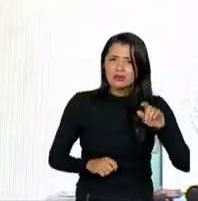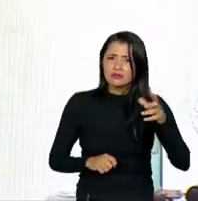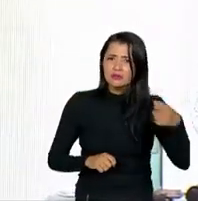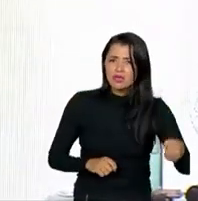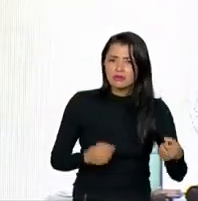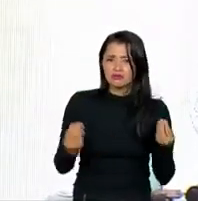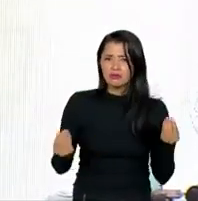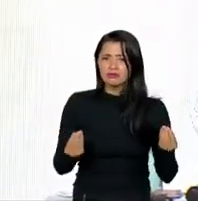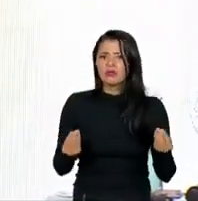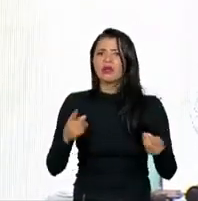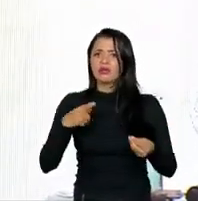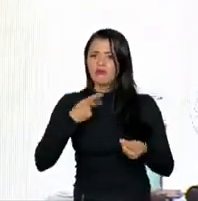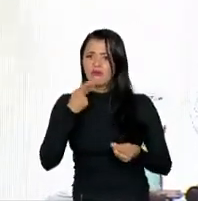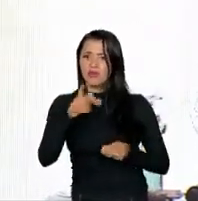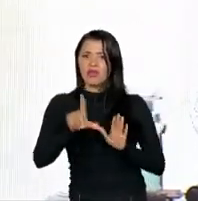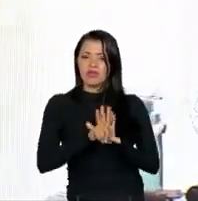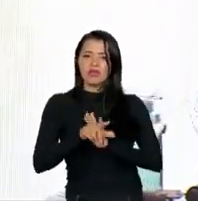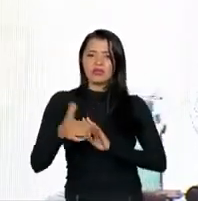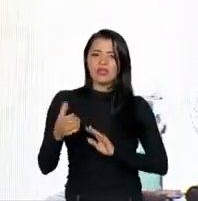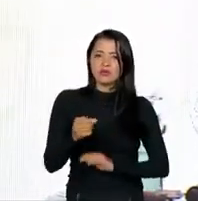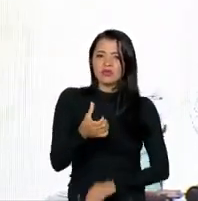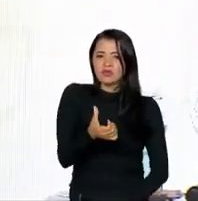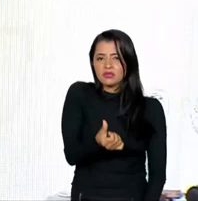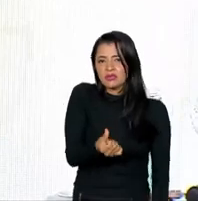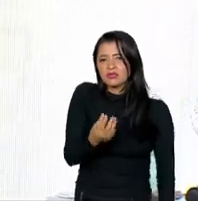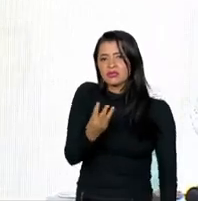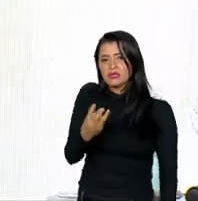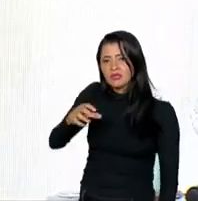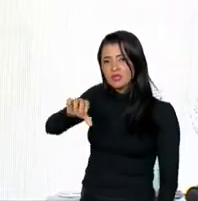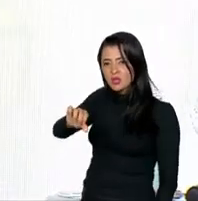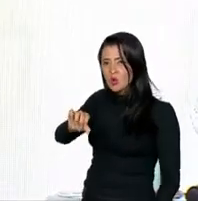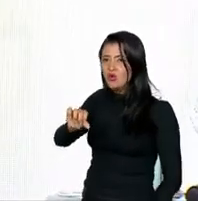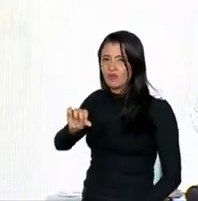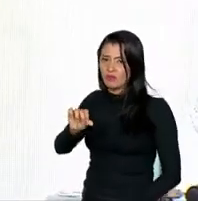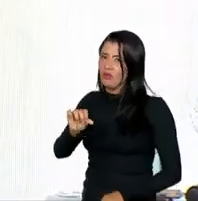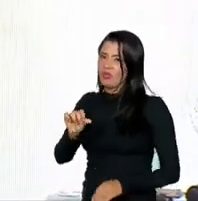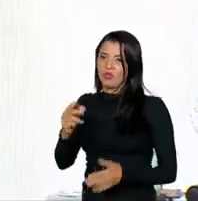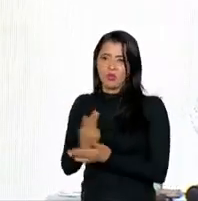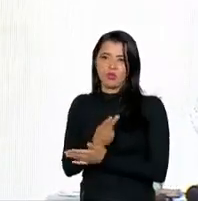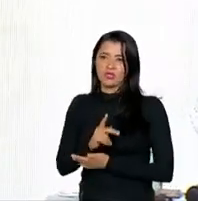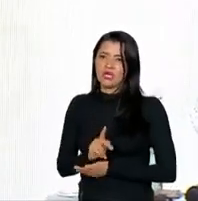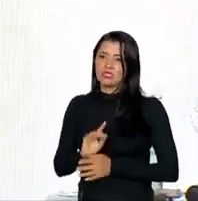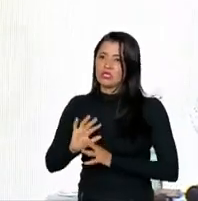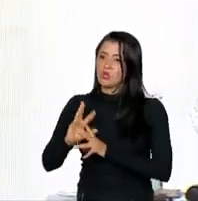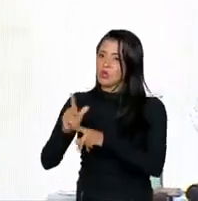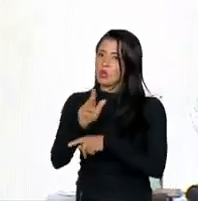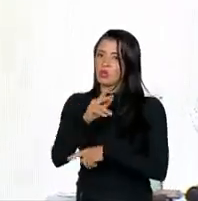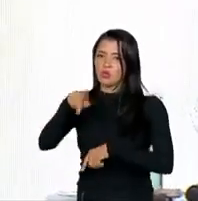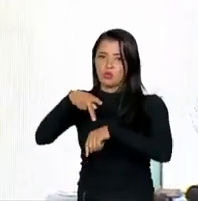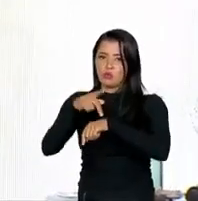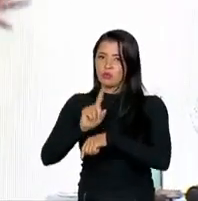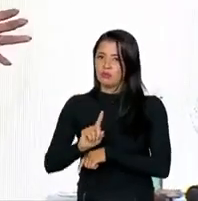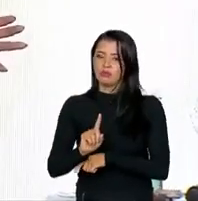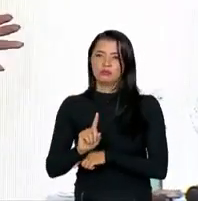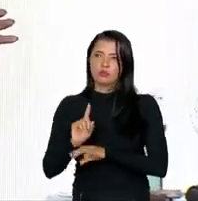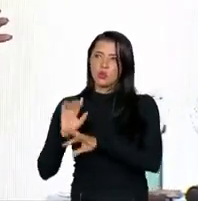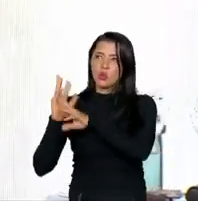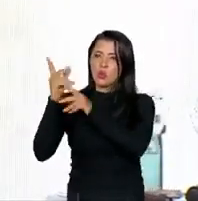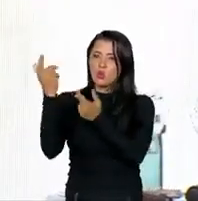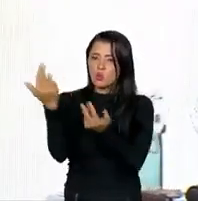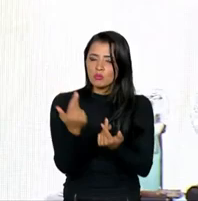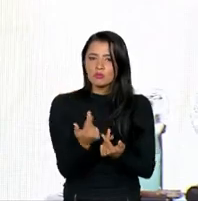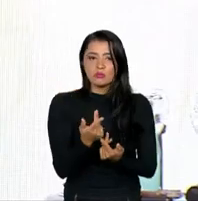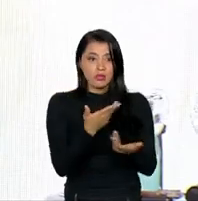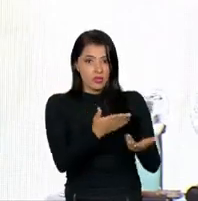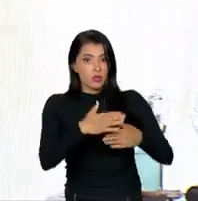está falando de uma lei da 10.639 que não é aplicada em todo o país. É algo que eu tenho falado muito com o Camilo, e que bom que é o Camilo nesse